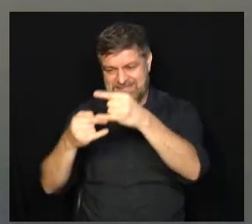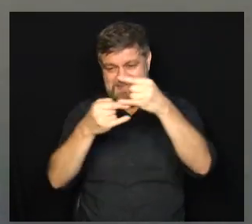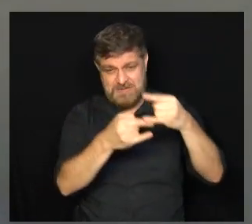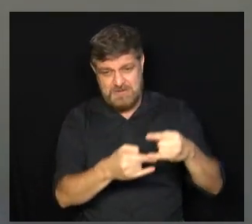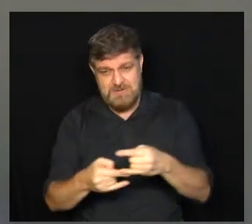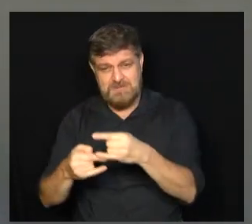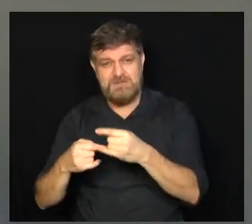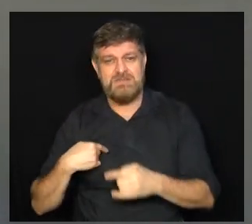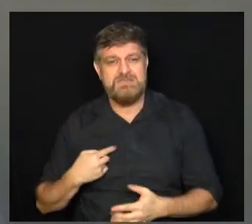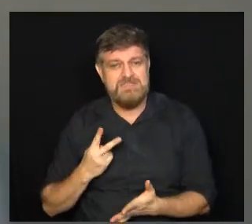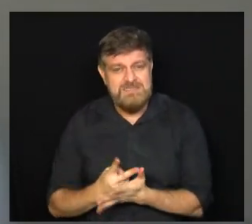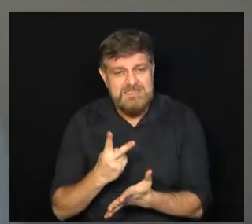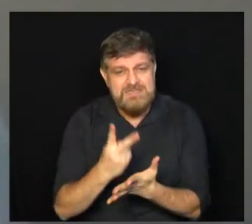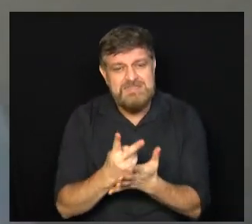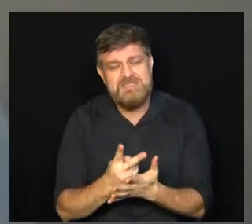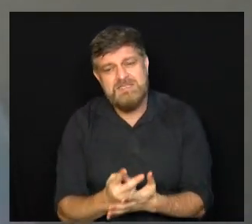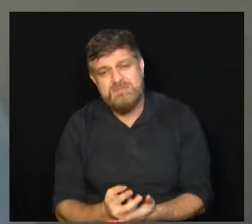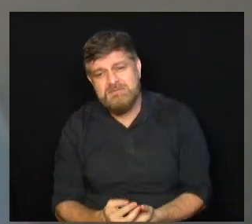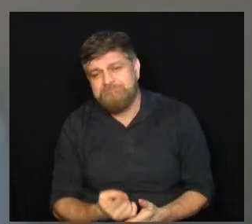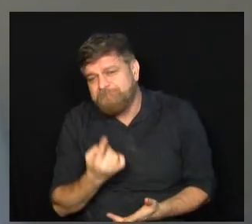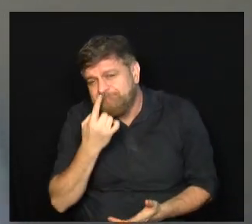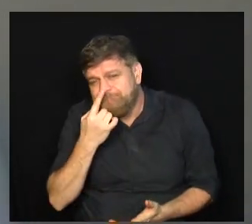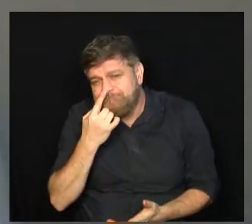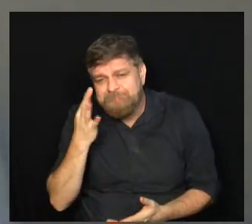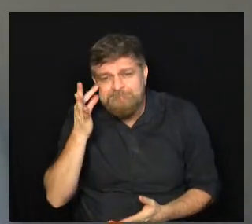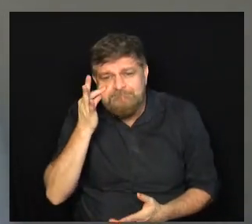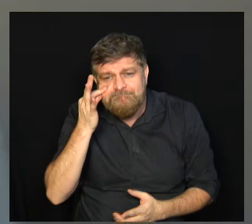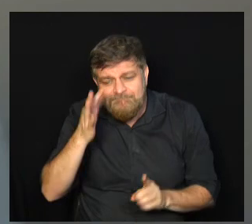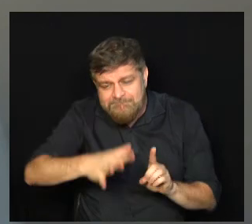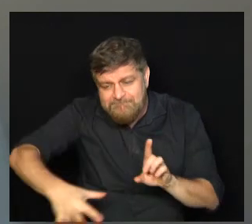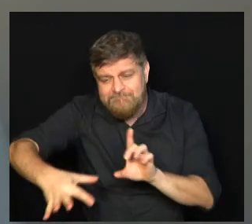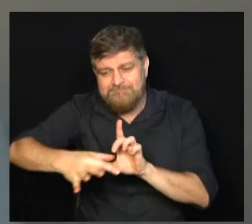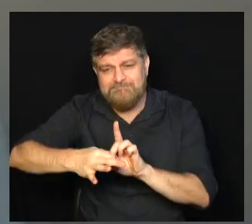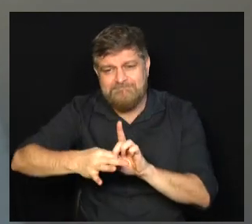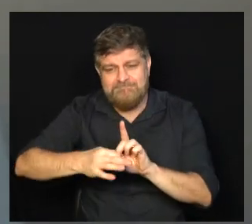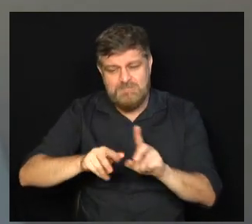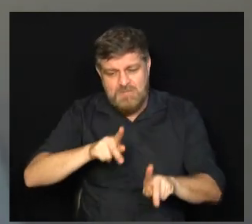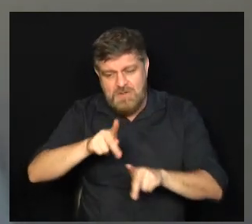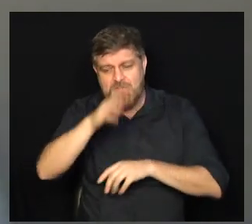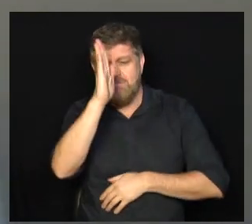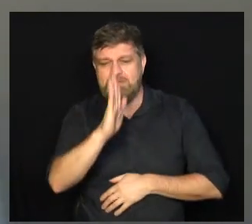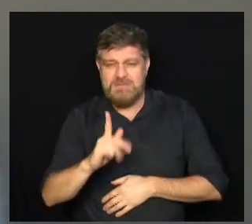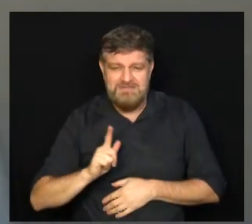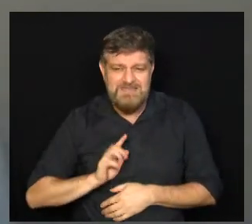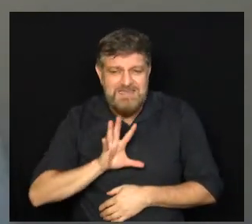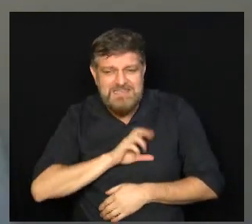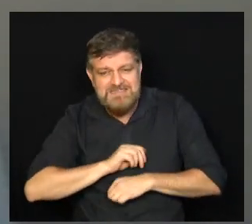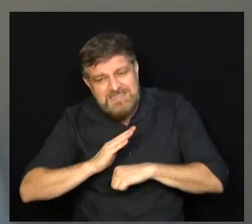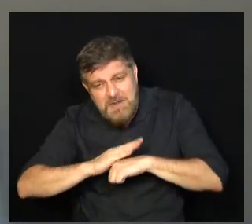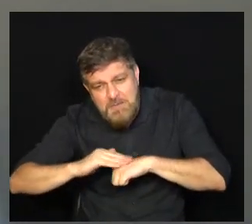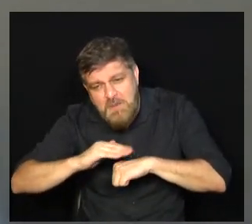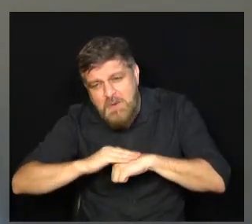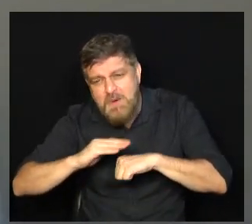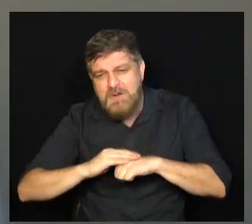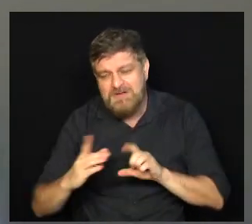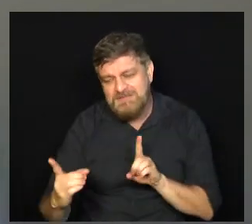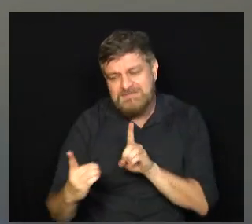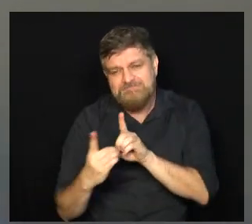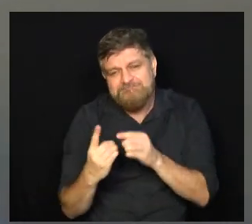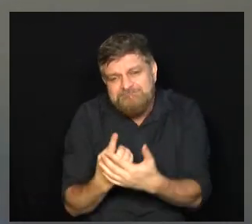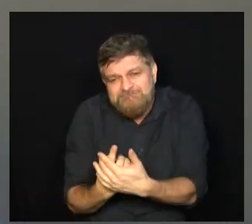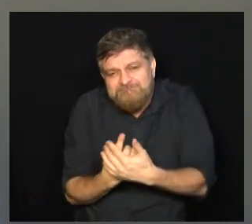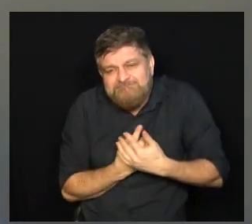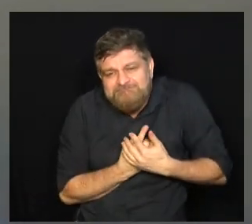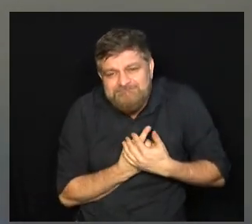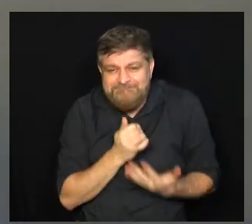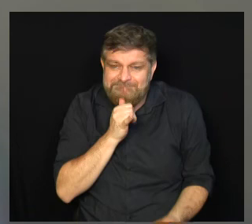gosta sempre de estar mais perto, né? Nós somos um povo afetivo que gostamos de estar perto, abraçar, mas